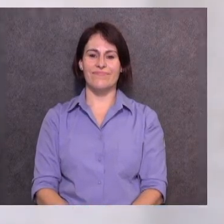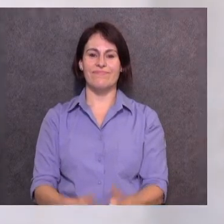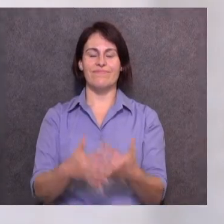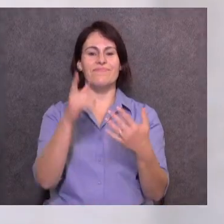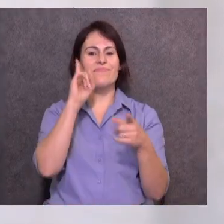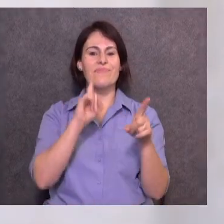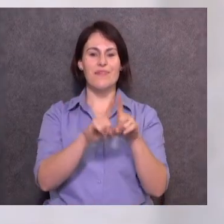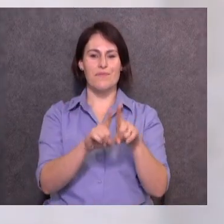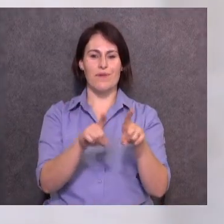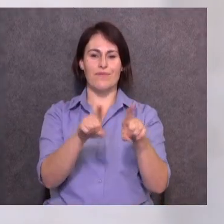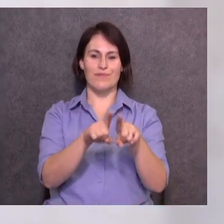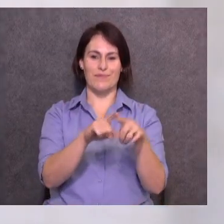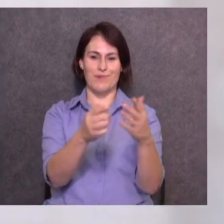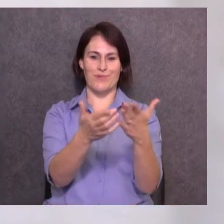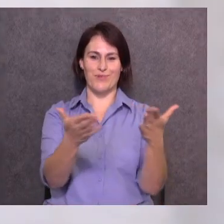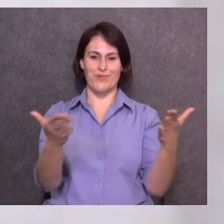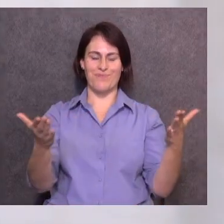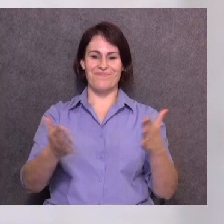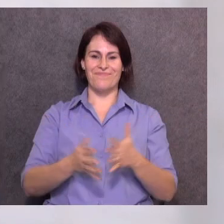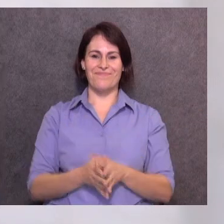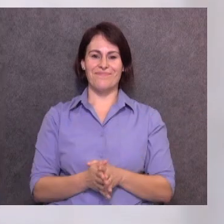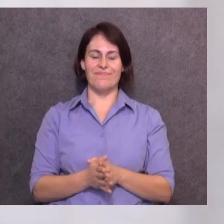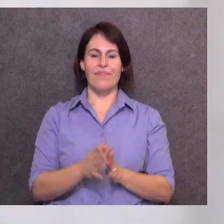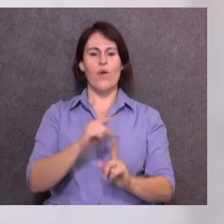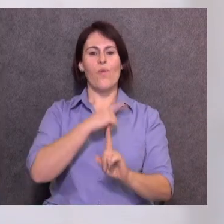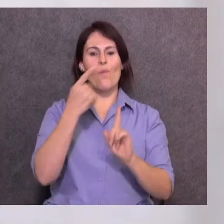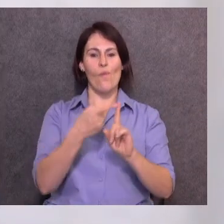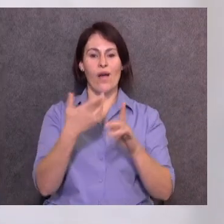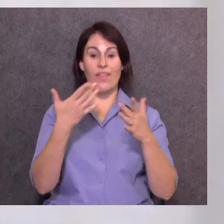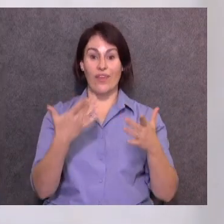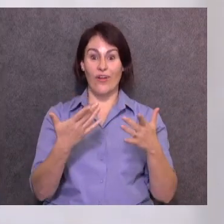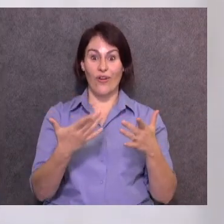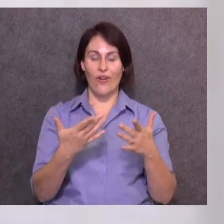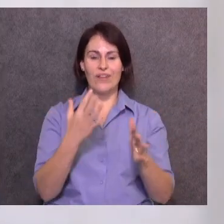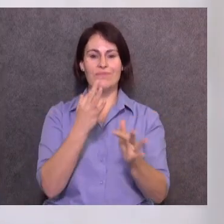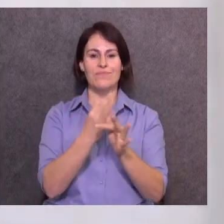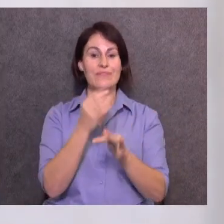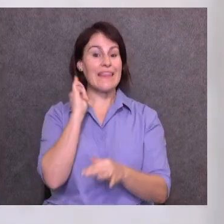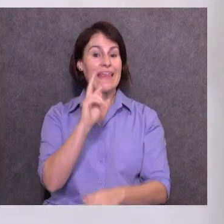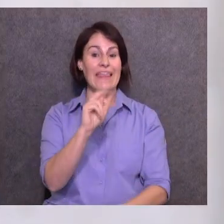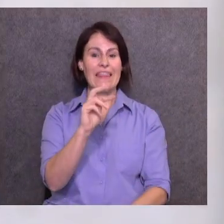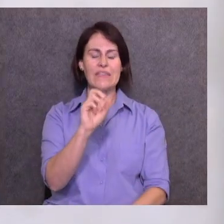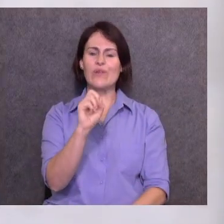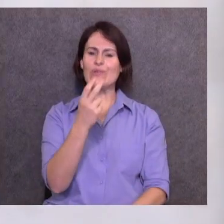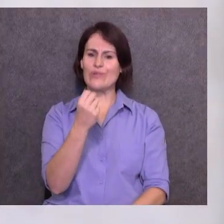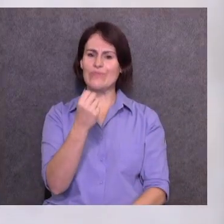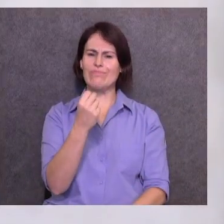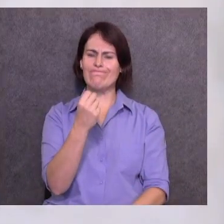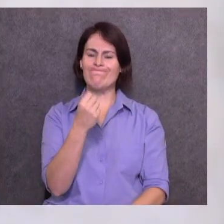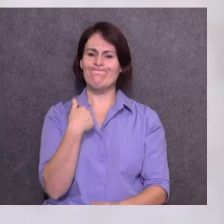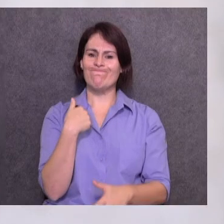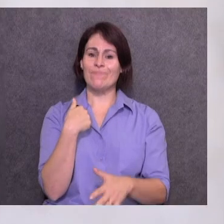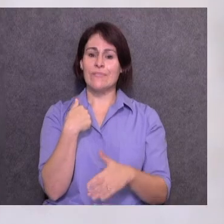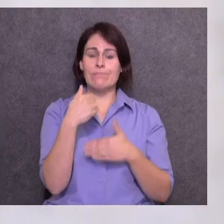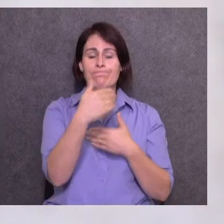Irmãs e irmãos, este ano celebramos o 13 de outubro de uma forma muito contida,